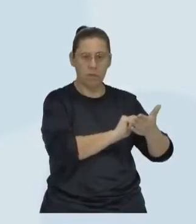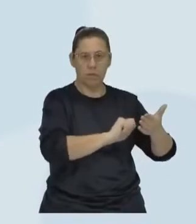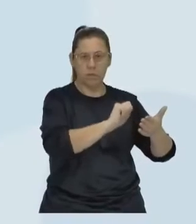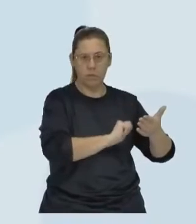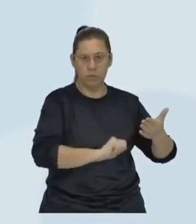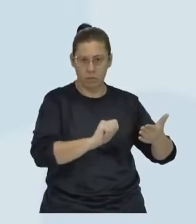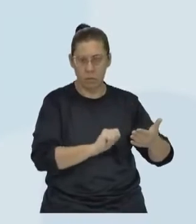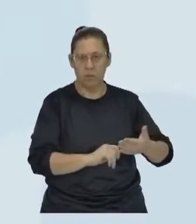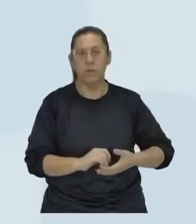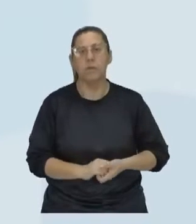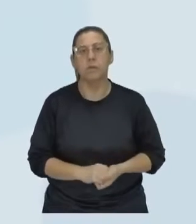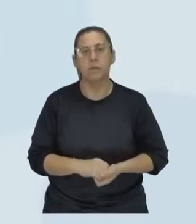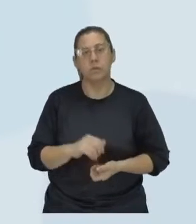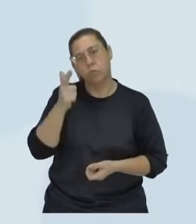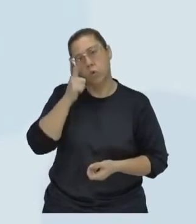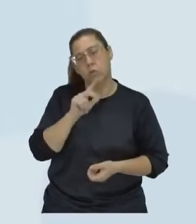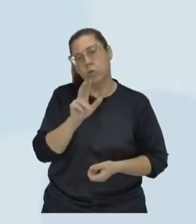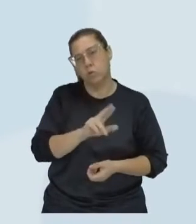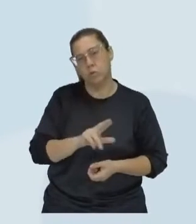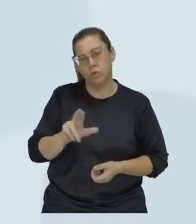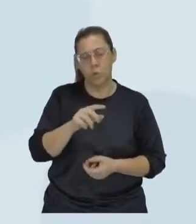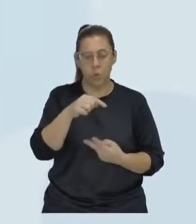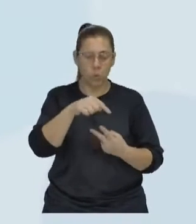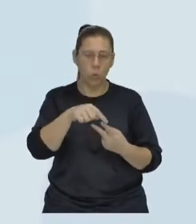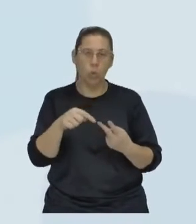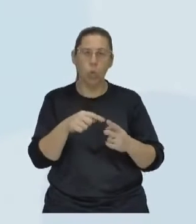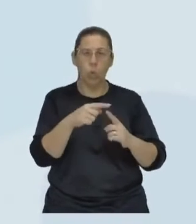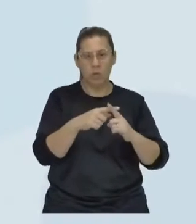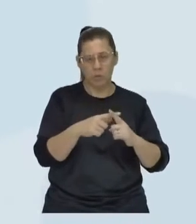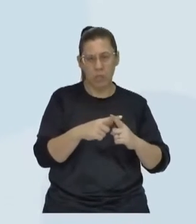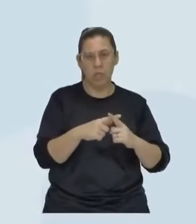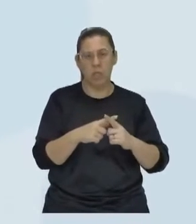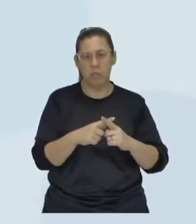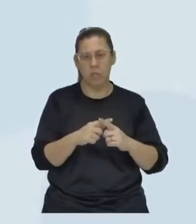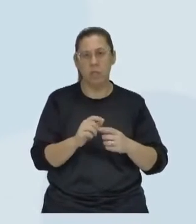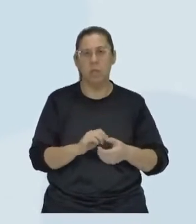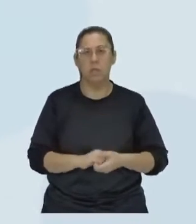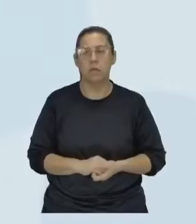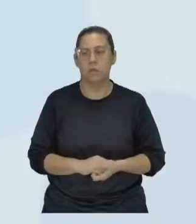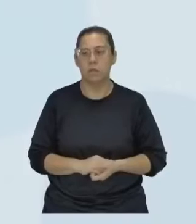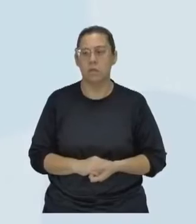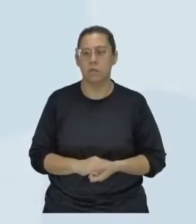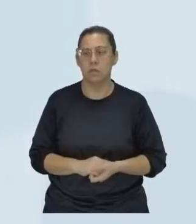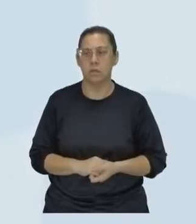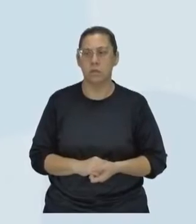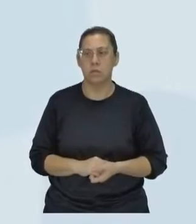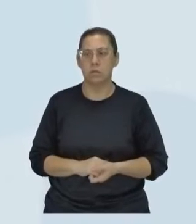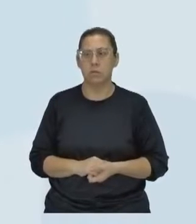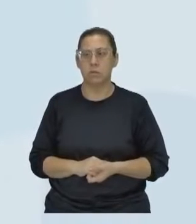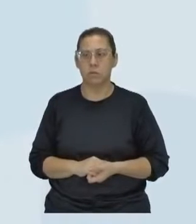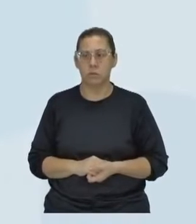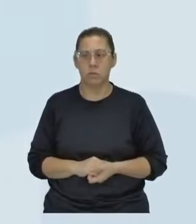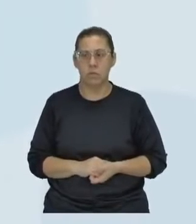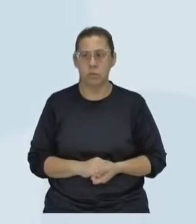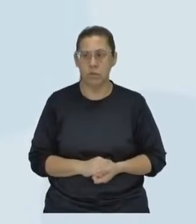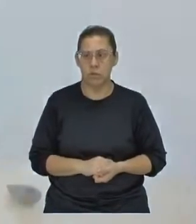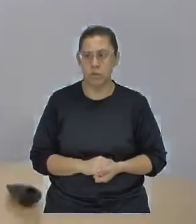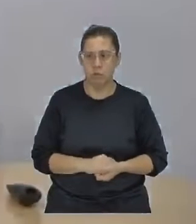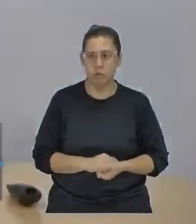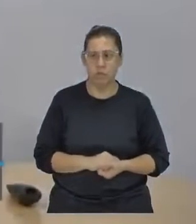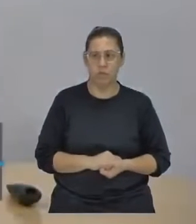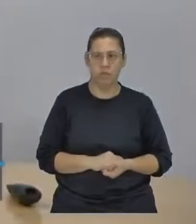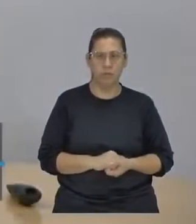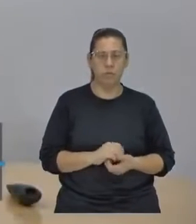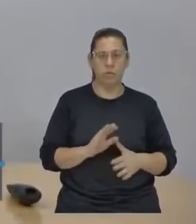oralidade, ok, a gente consegue usar 2 vezes. Por exemplo, eu entendi o que você